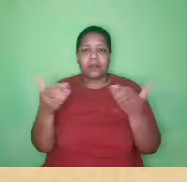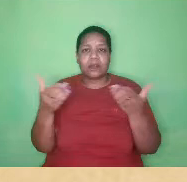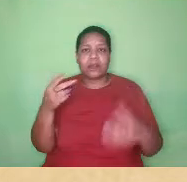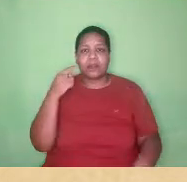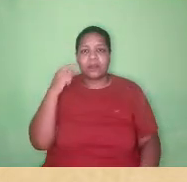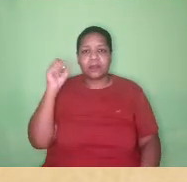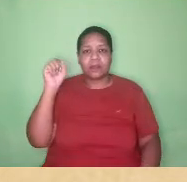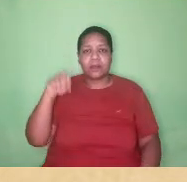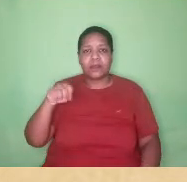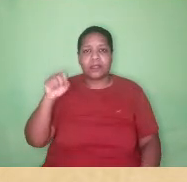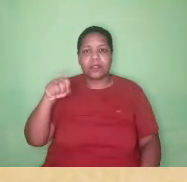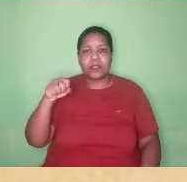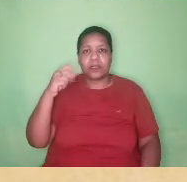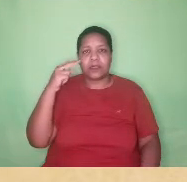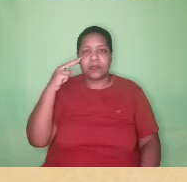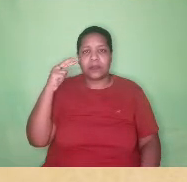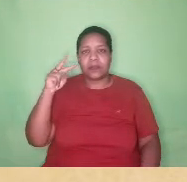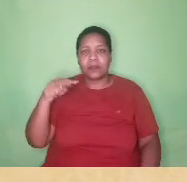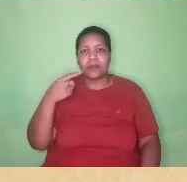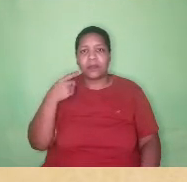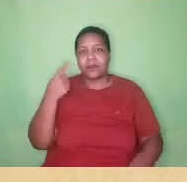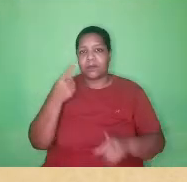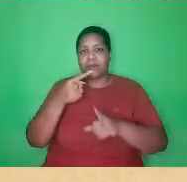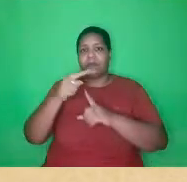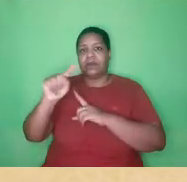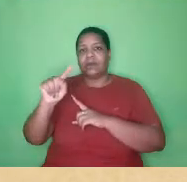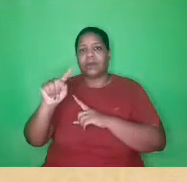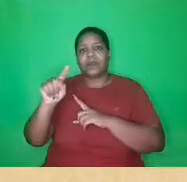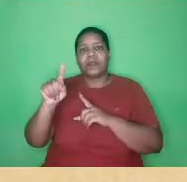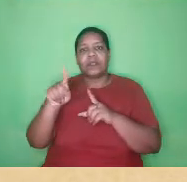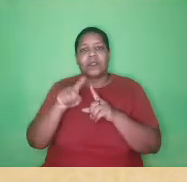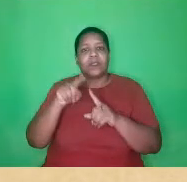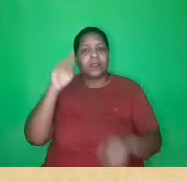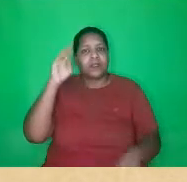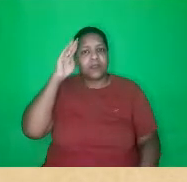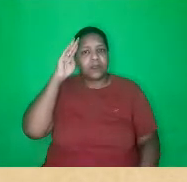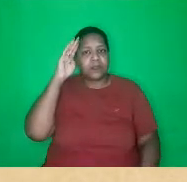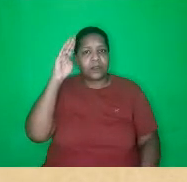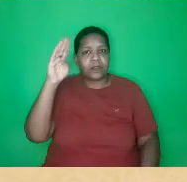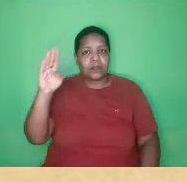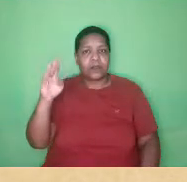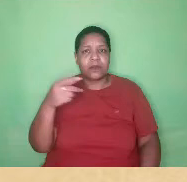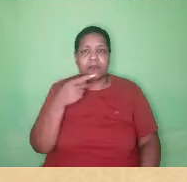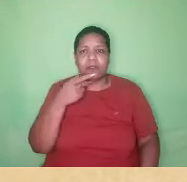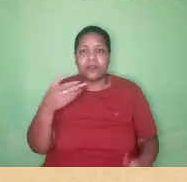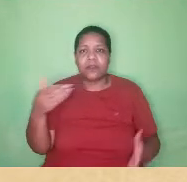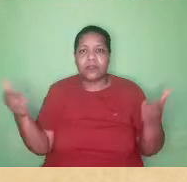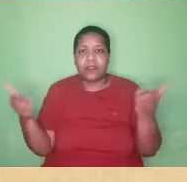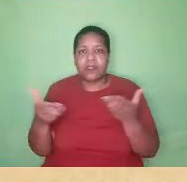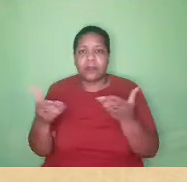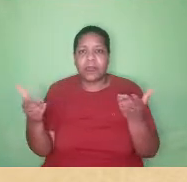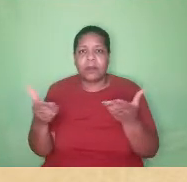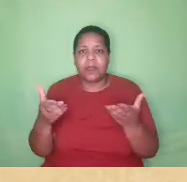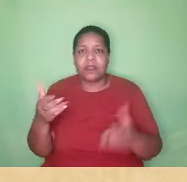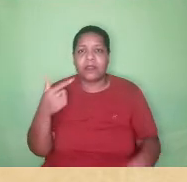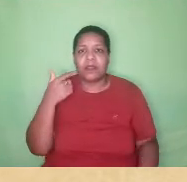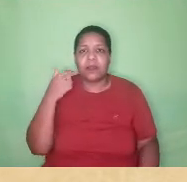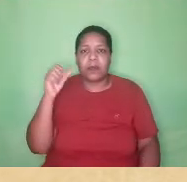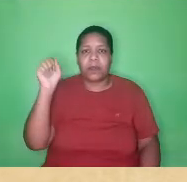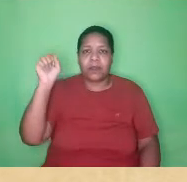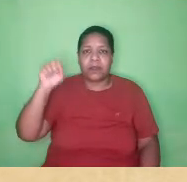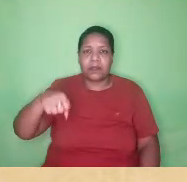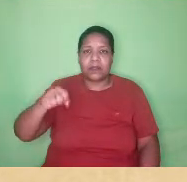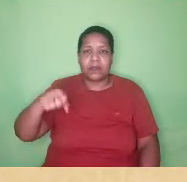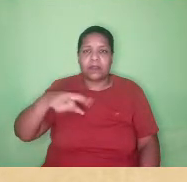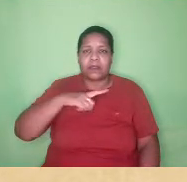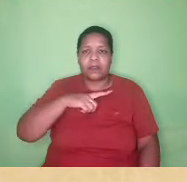primeiro desafio que eu lanço aqui nesse papo para a gente, e é para botar todo mundo meio que, peraí, pô, o cara já chegou assim,